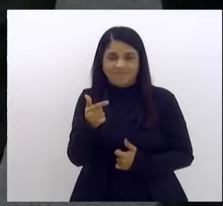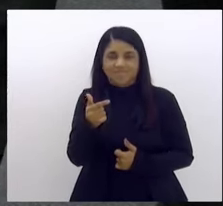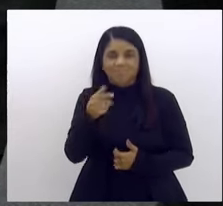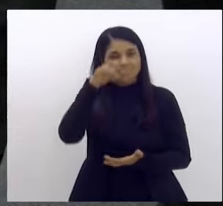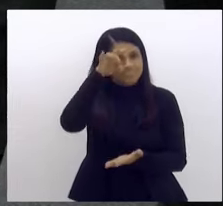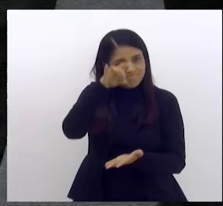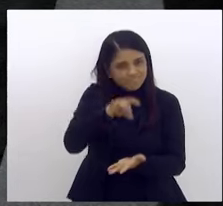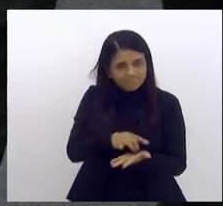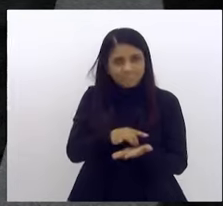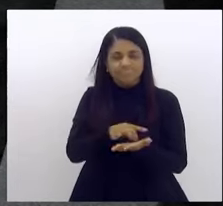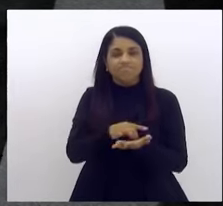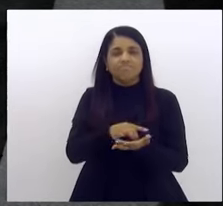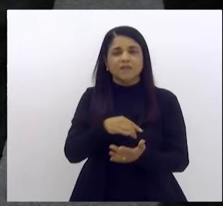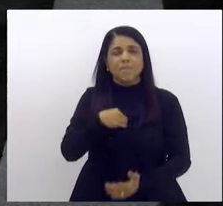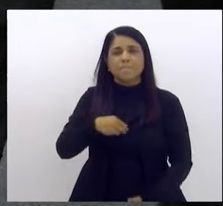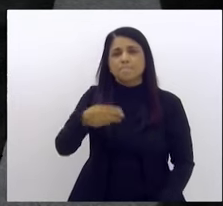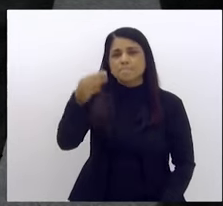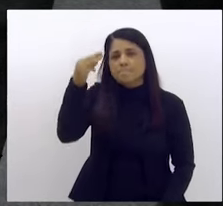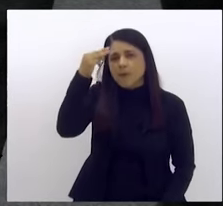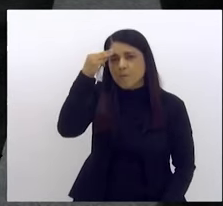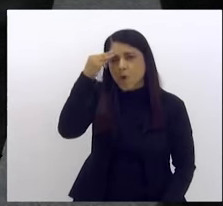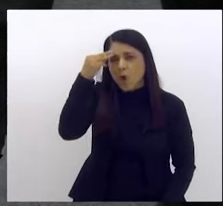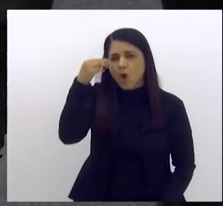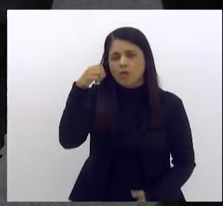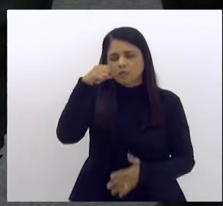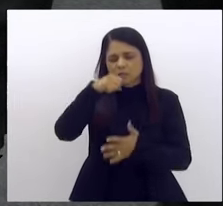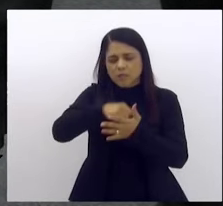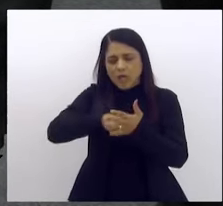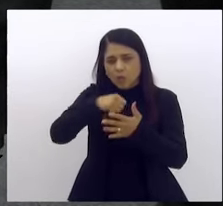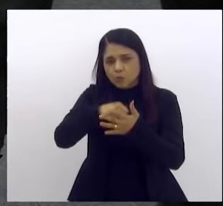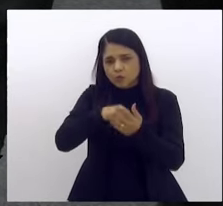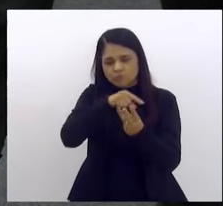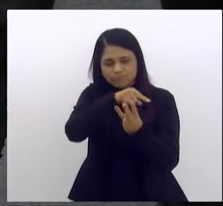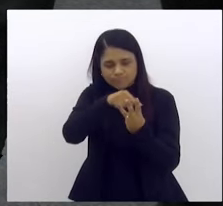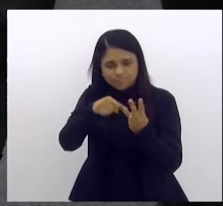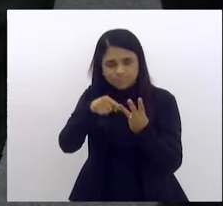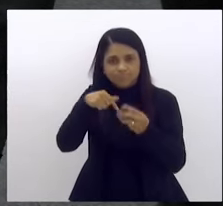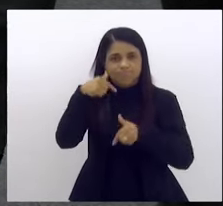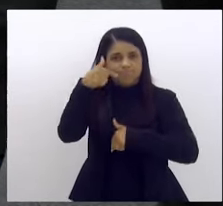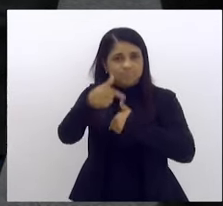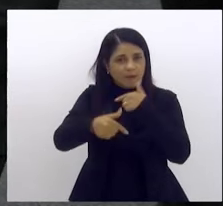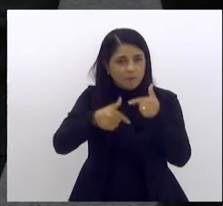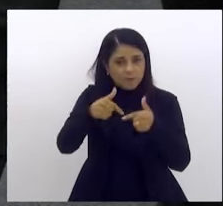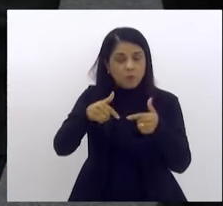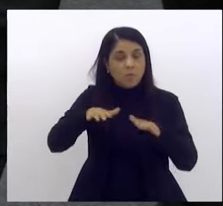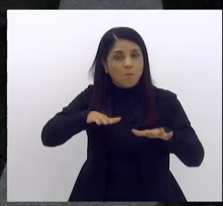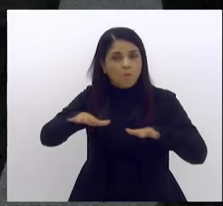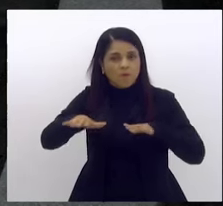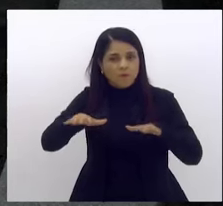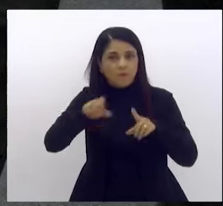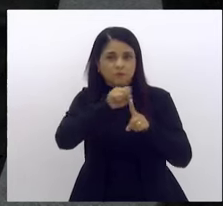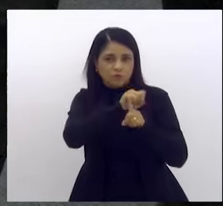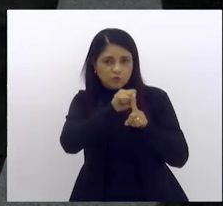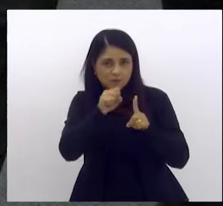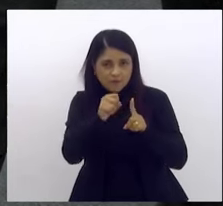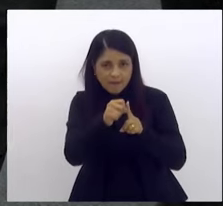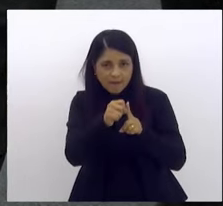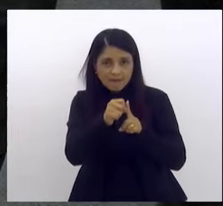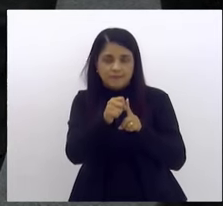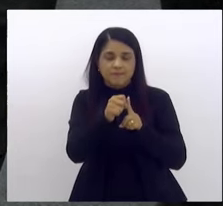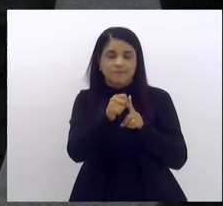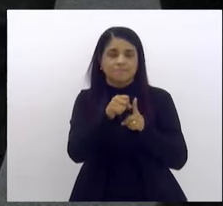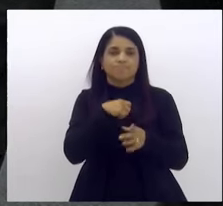fazer com que a memória da luta dos trabalhadores e, principalmente, dos movimentos sociais organizados não